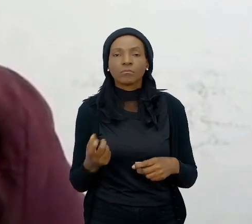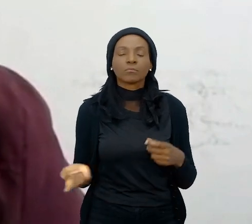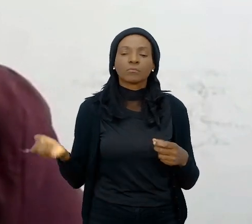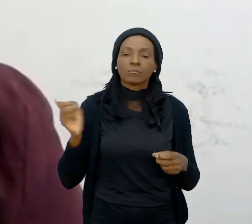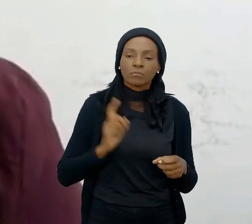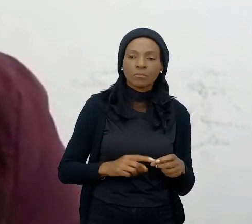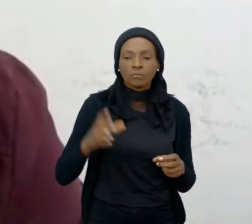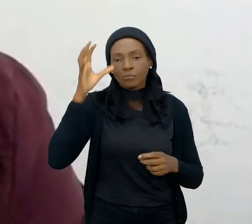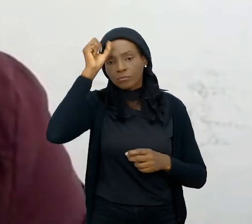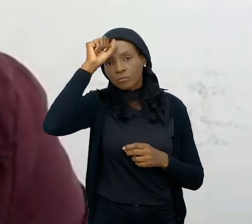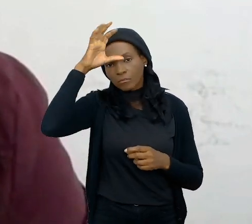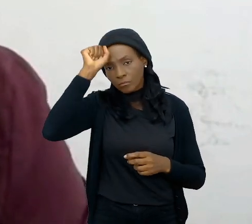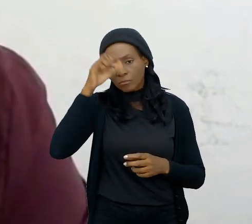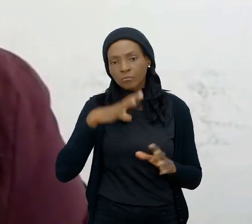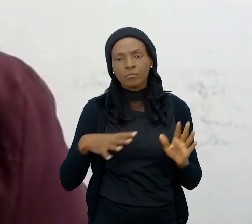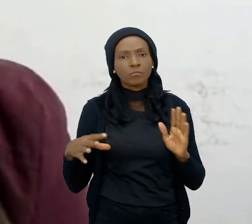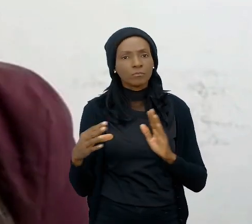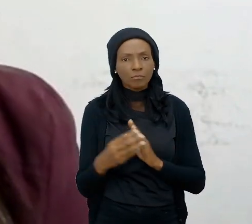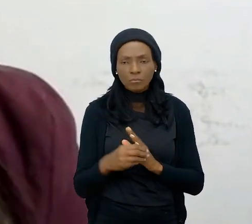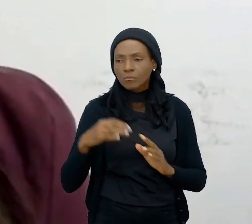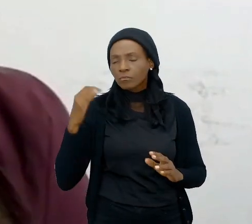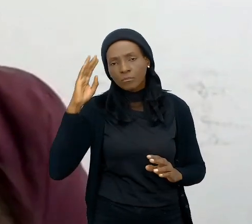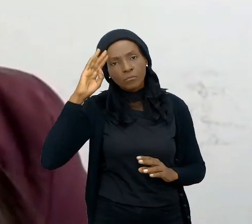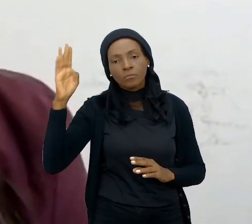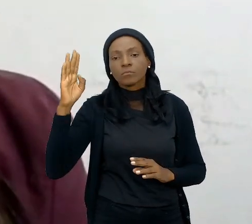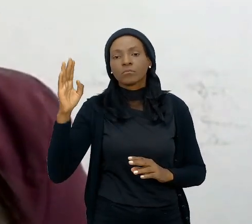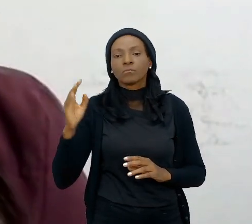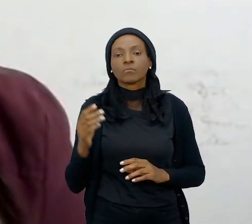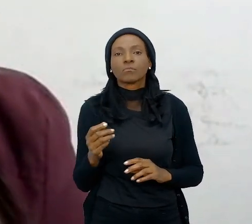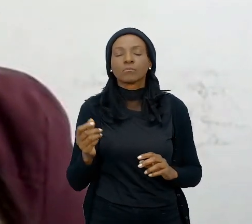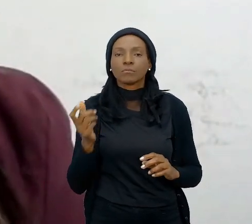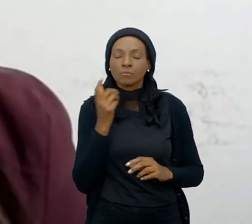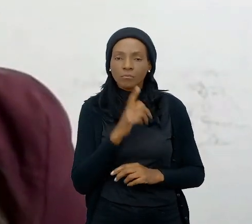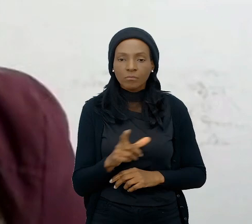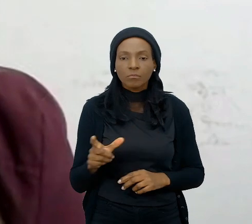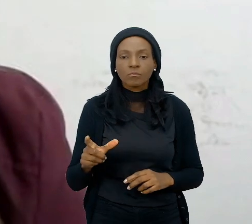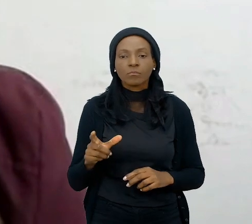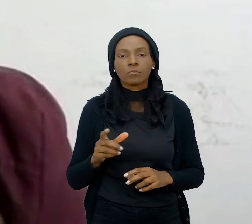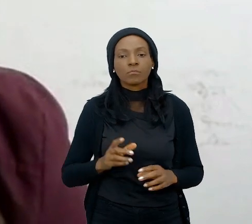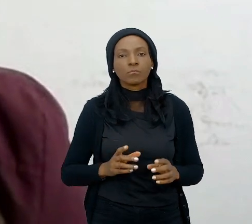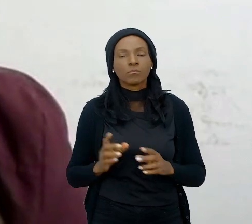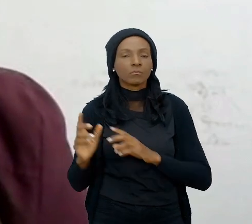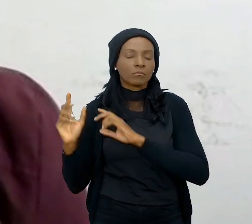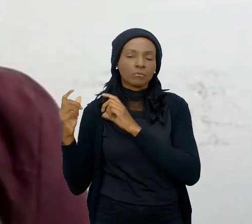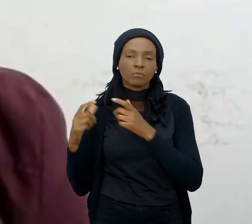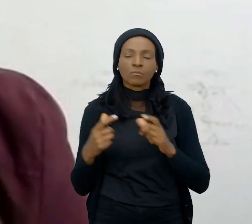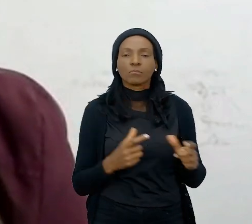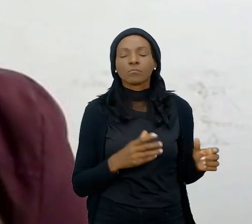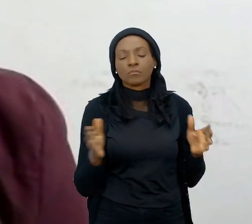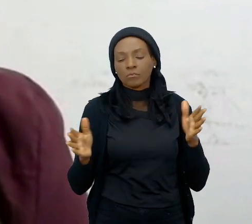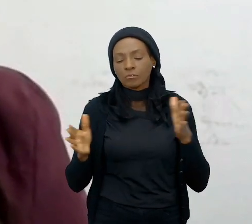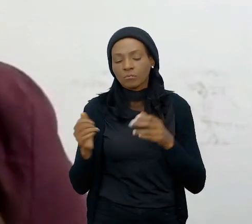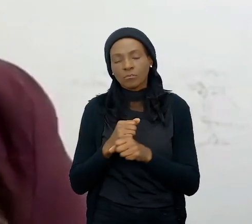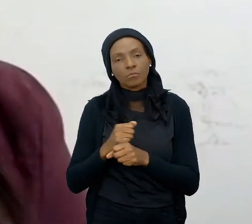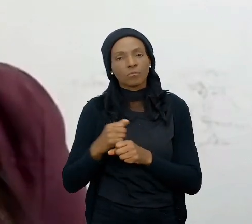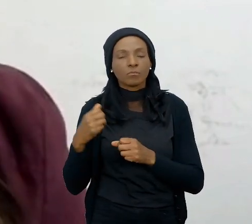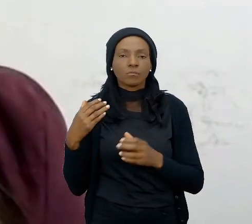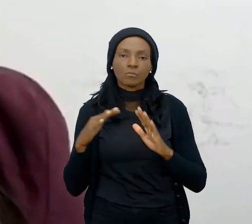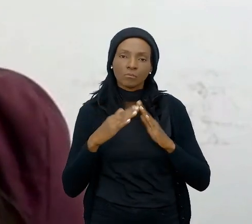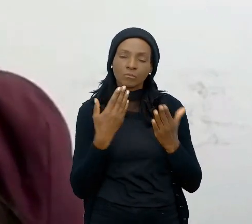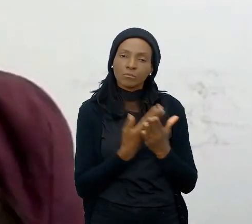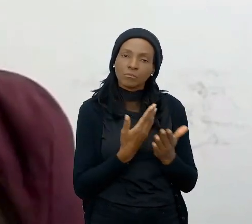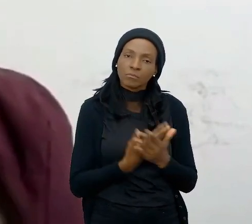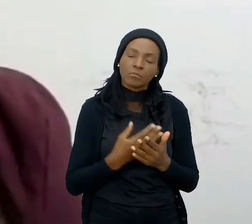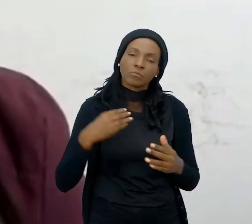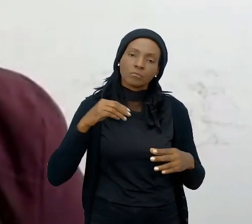e aprender tudo aquilo que é essencial para que eles possam seguir a trajetória escolar do ano seguinte. E um